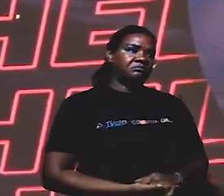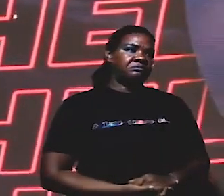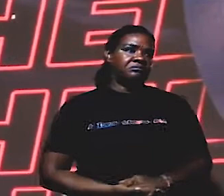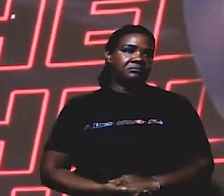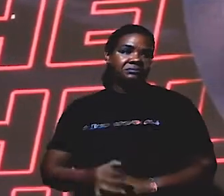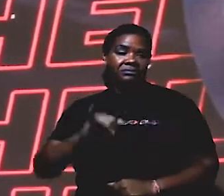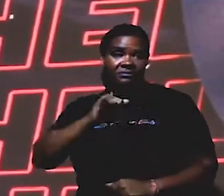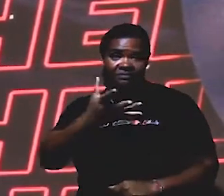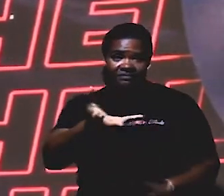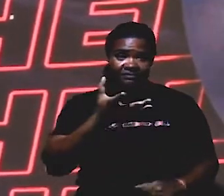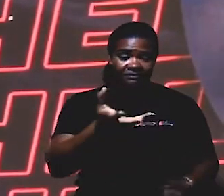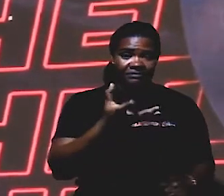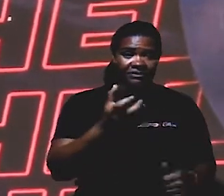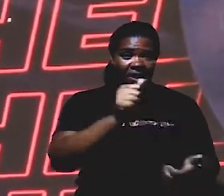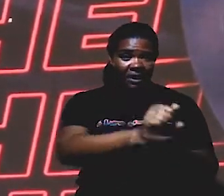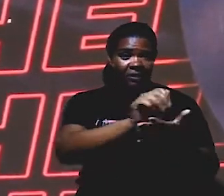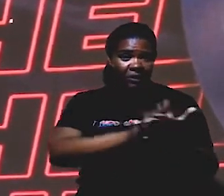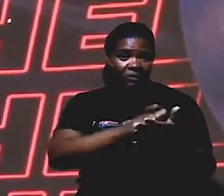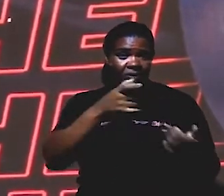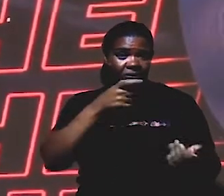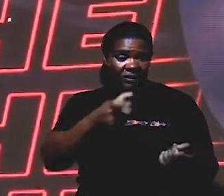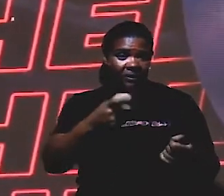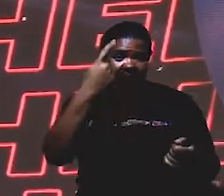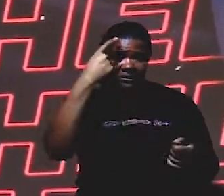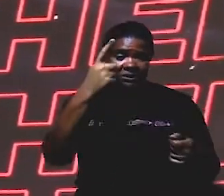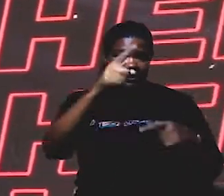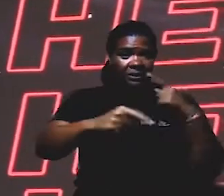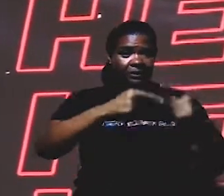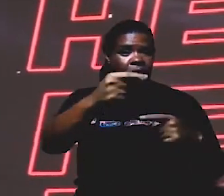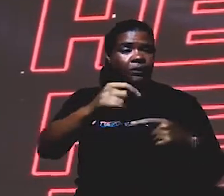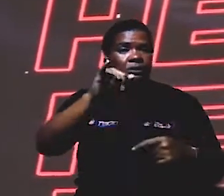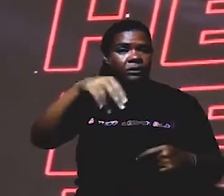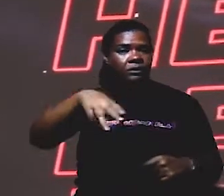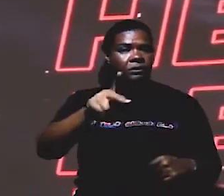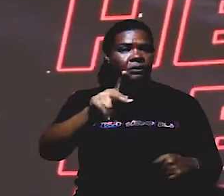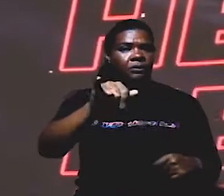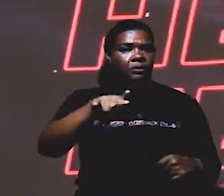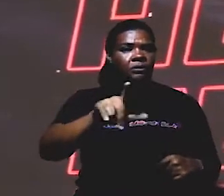Se você quiser, anote esta palavra para você pensar sobre ela depois. Impulsividade.